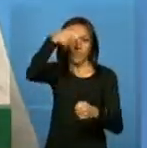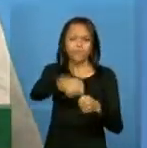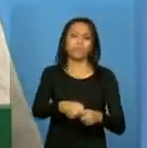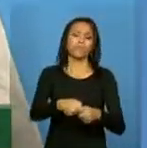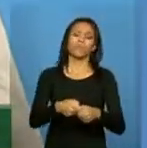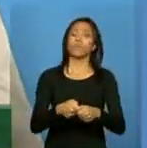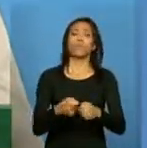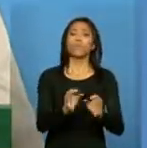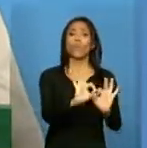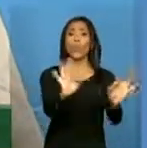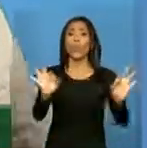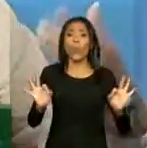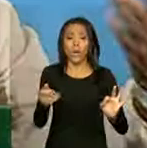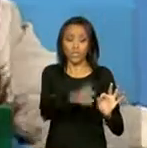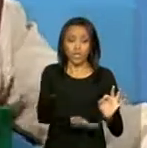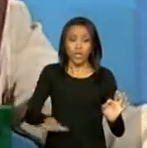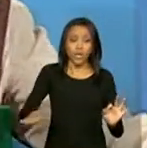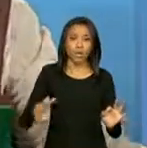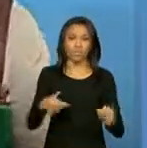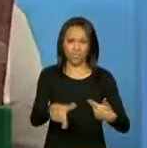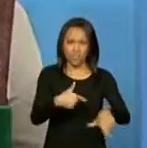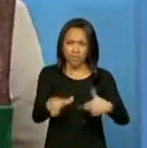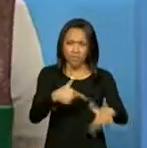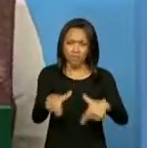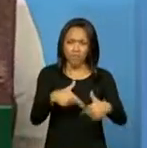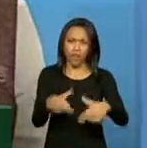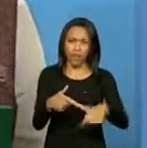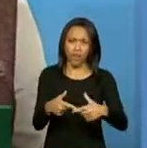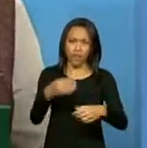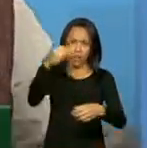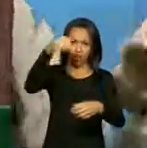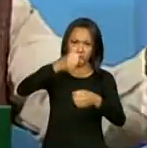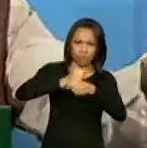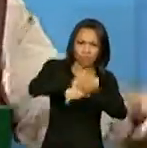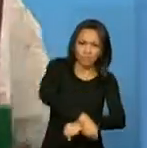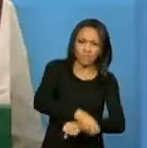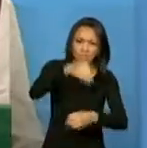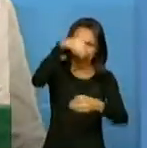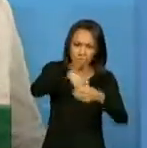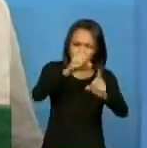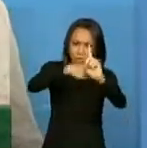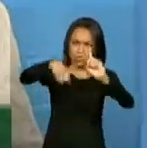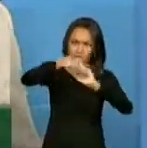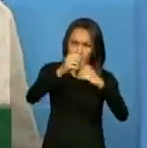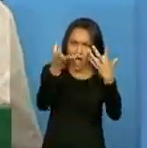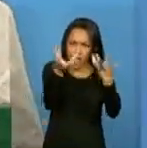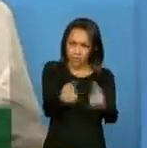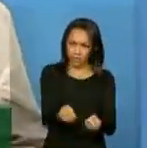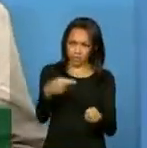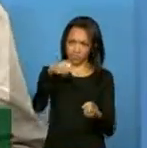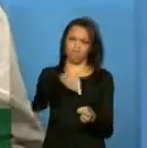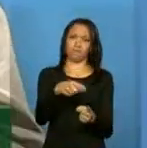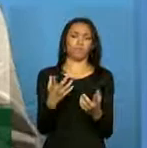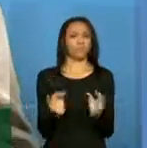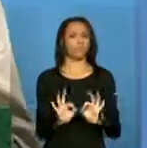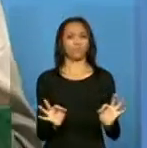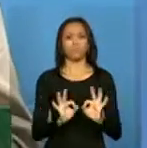nenhuma situação em que as crianças devam trabalhar em sociedade, uma sociedade civilizada, nem uma sociedade não civilizada.